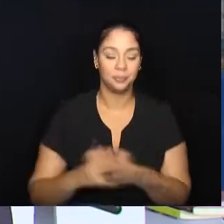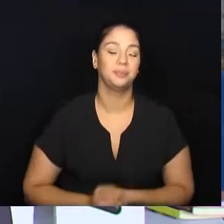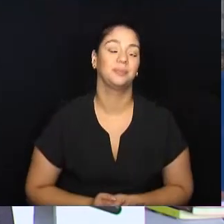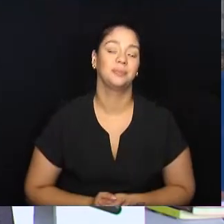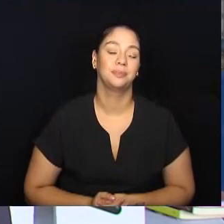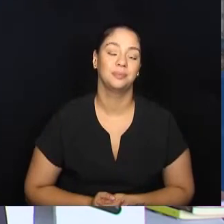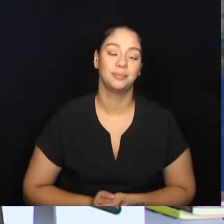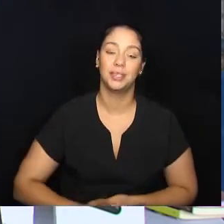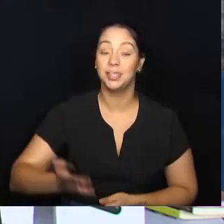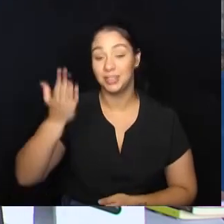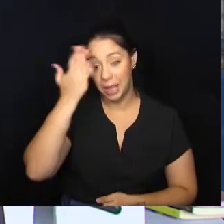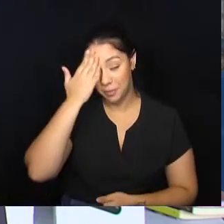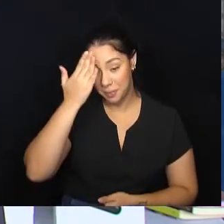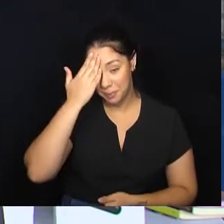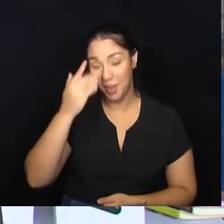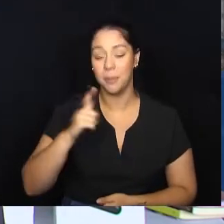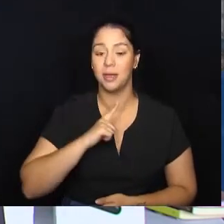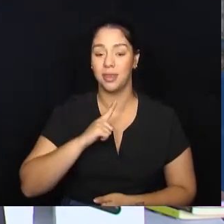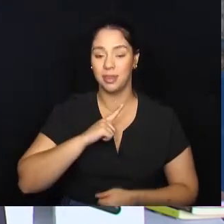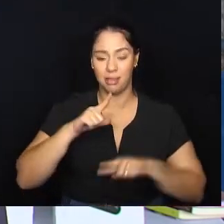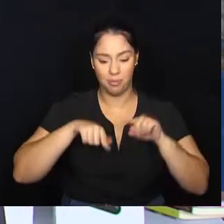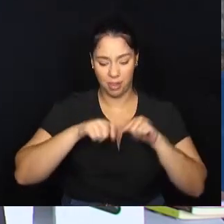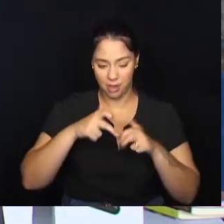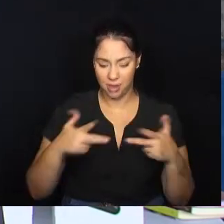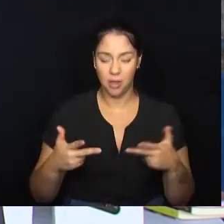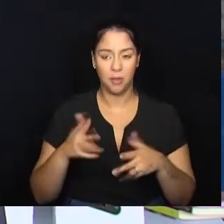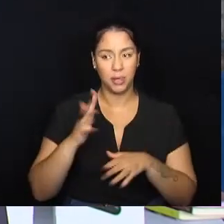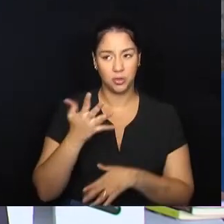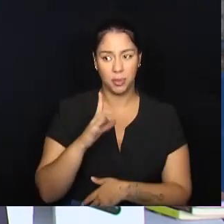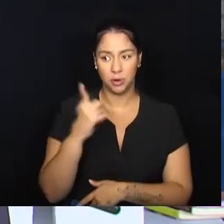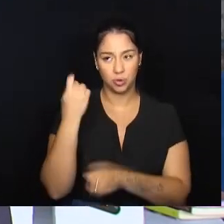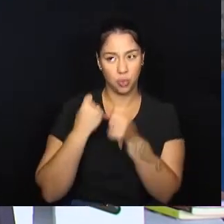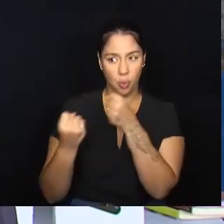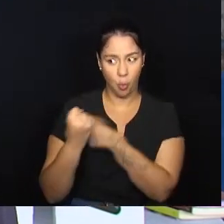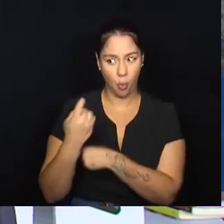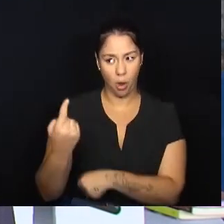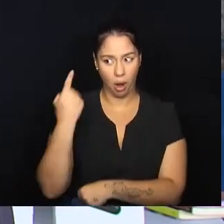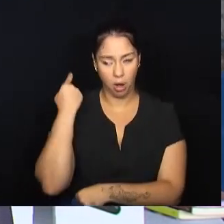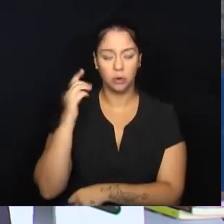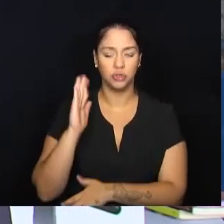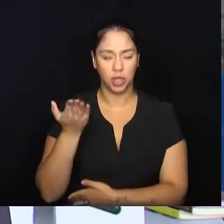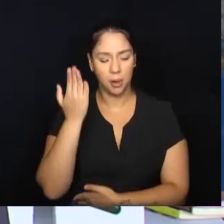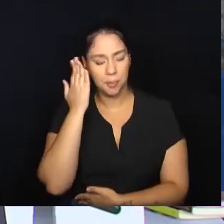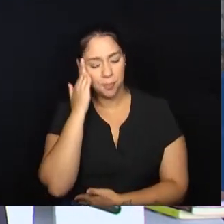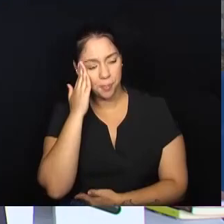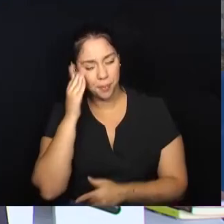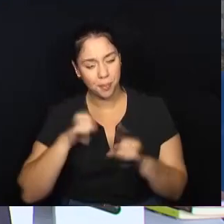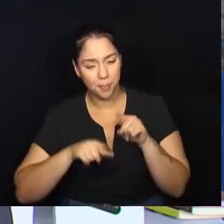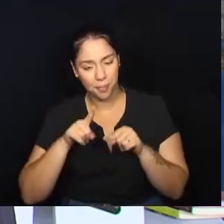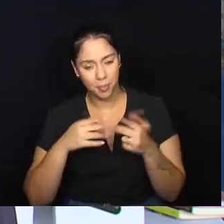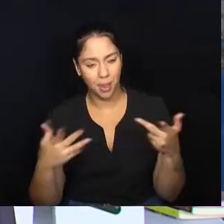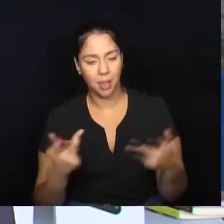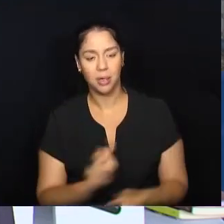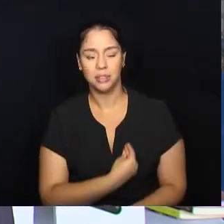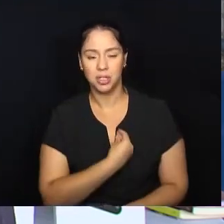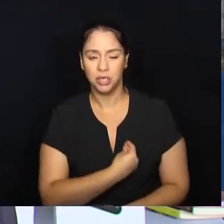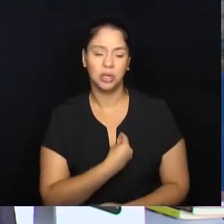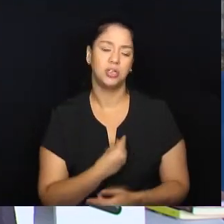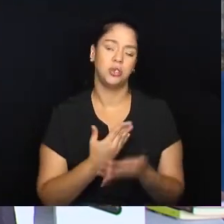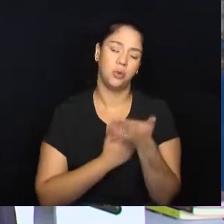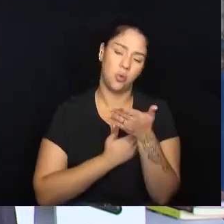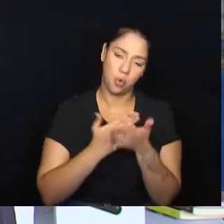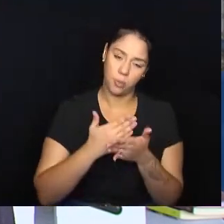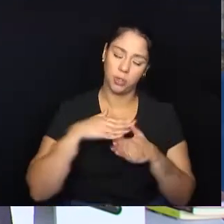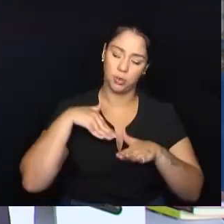Nós tomamos conhecimento da existência desse produto acerca de um ano mais ou menos e a partir